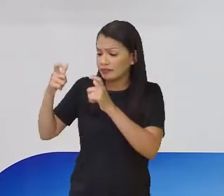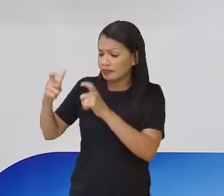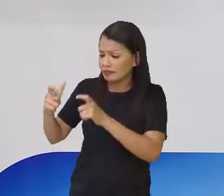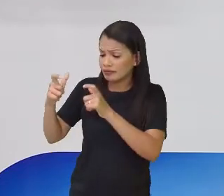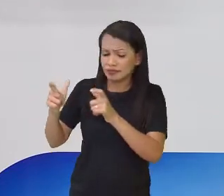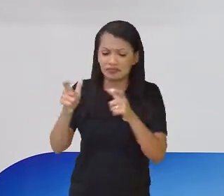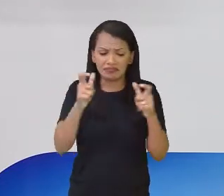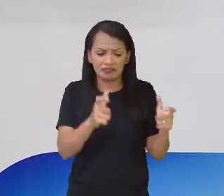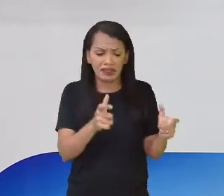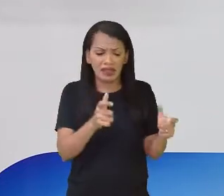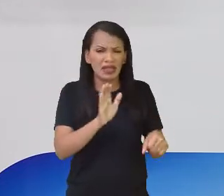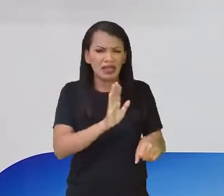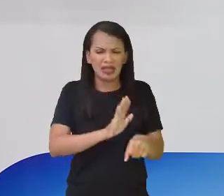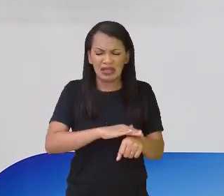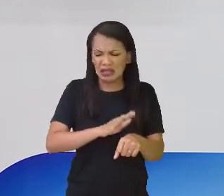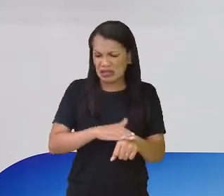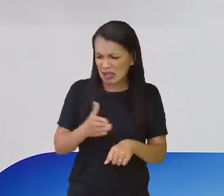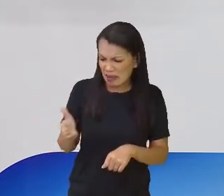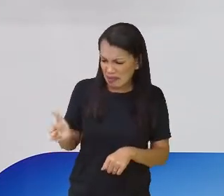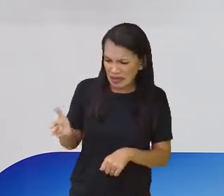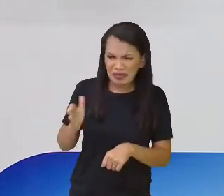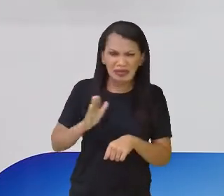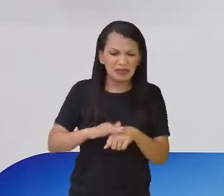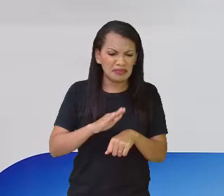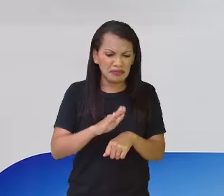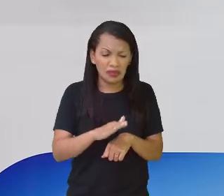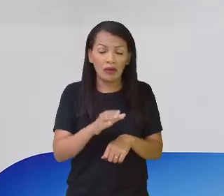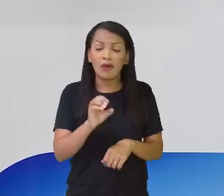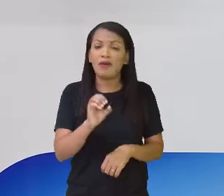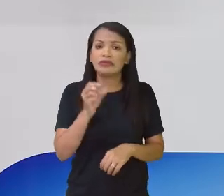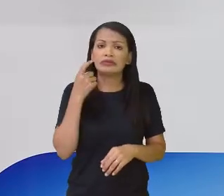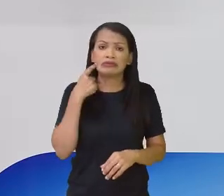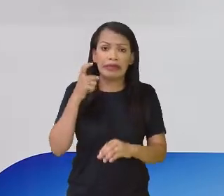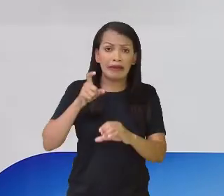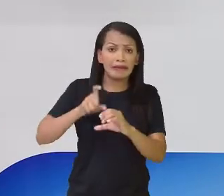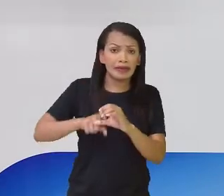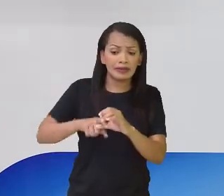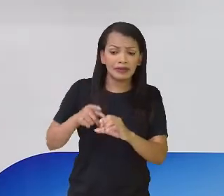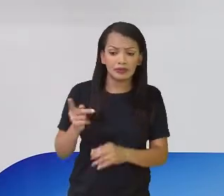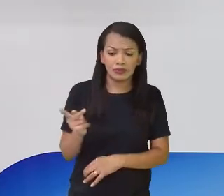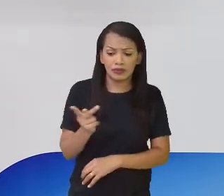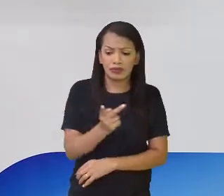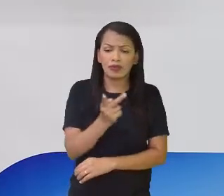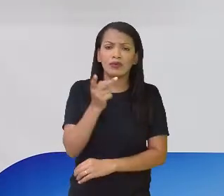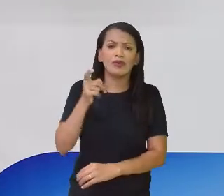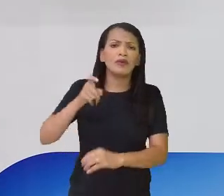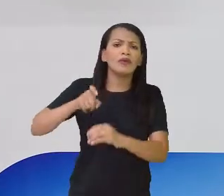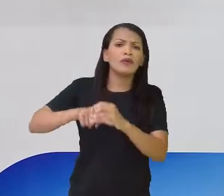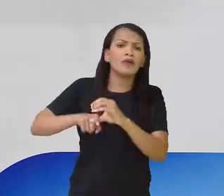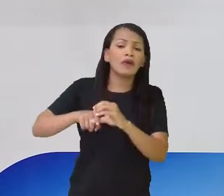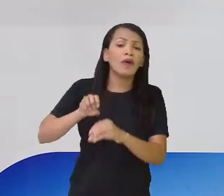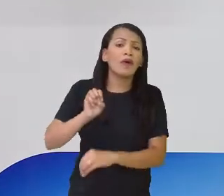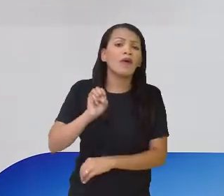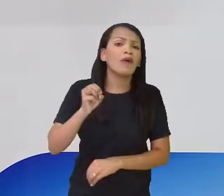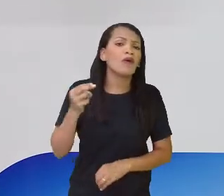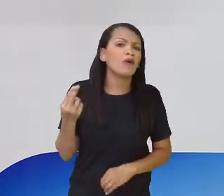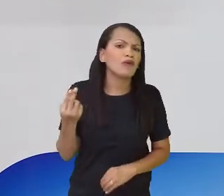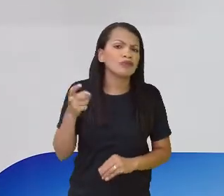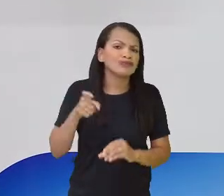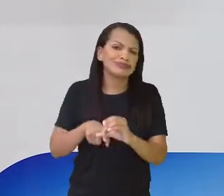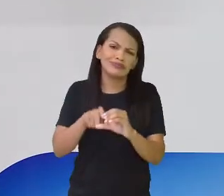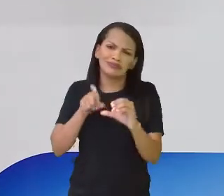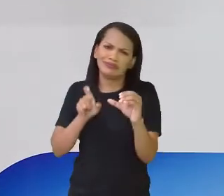um do outro? São independentes ou eles são interdependentes? O que é que faz com que a gente perceba que